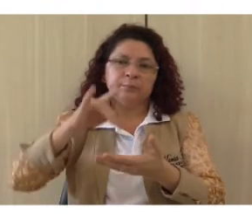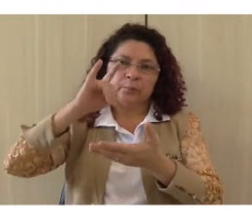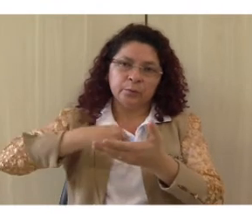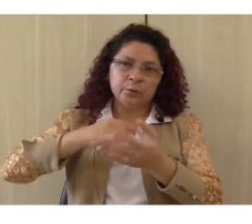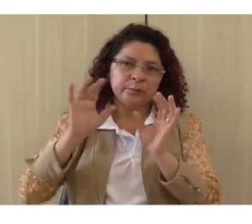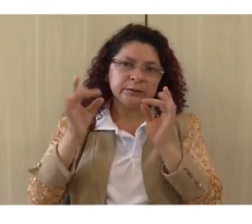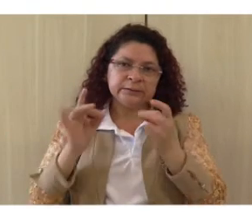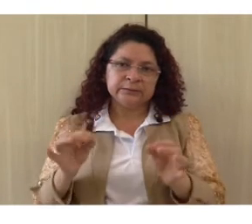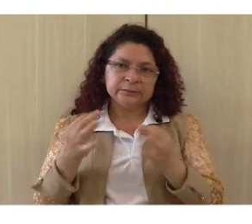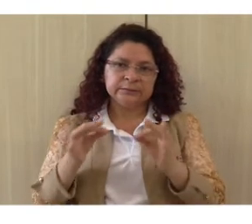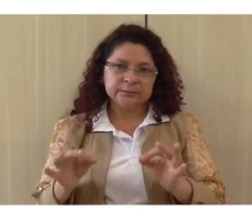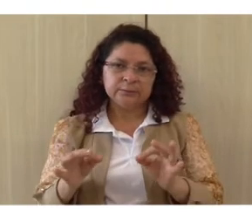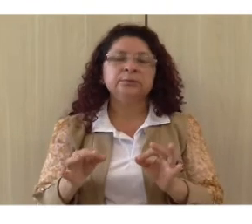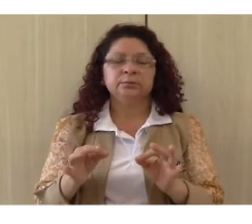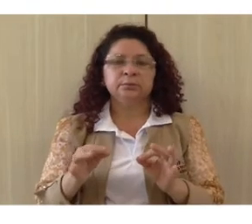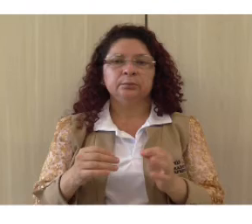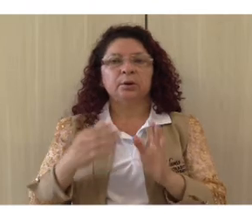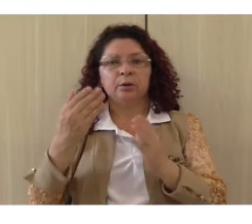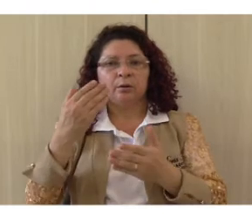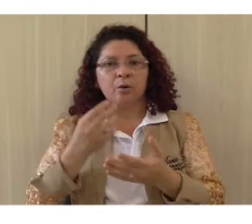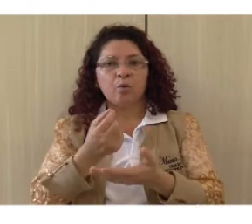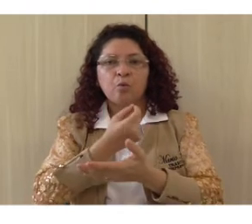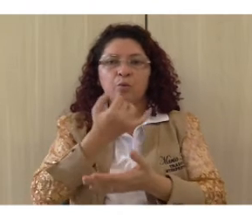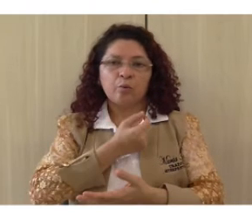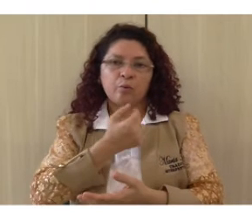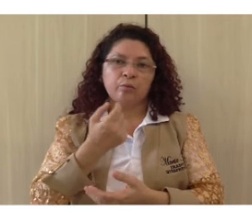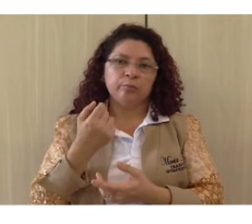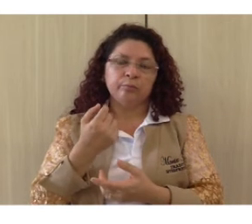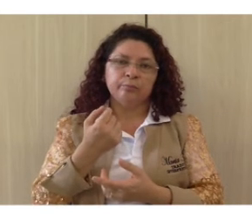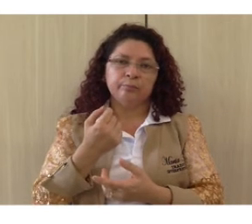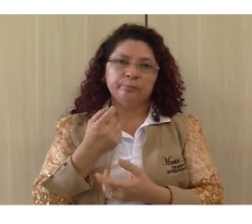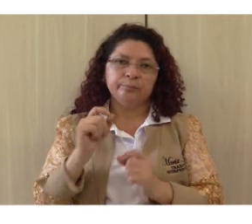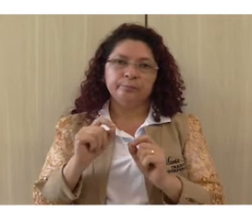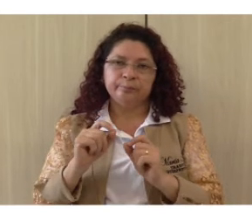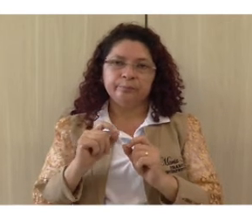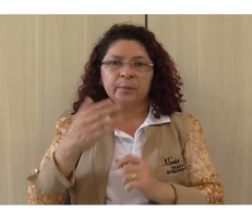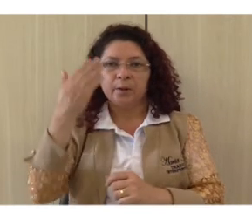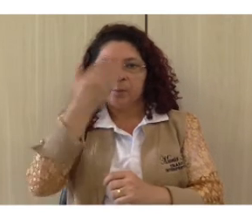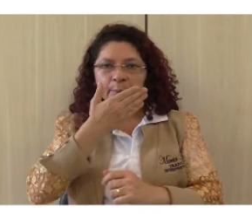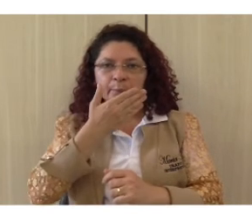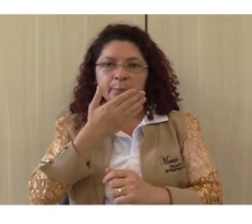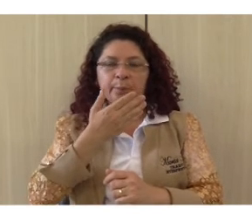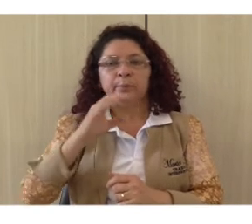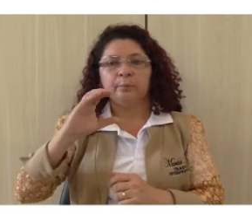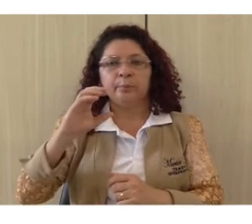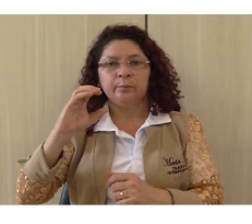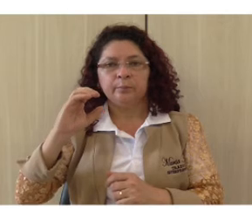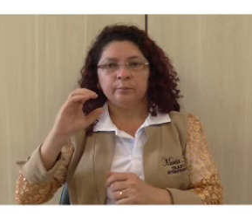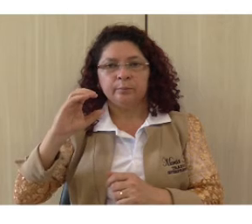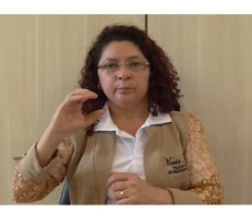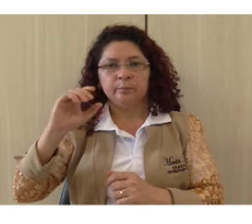de documento de beneficiário que contém o número de identificação social, NIS, atribuído pelo CAD único.